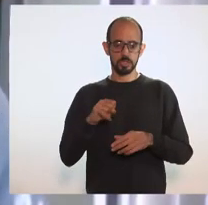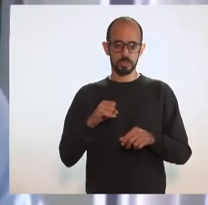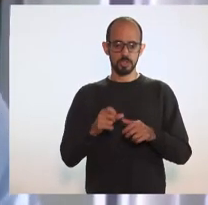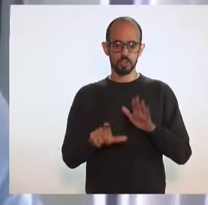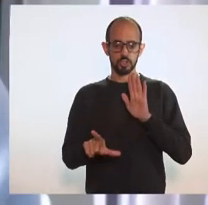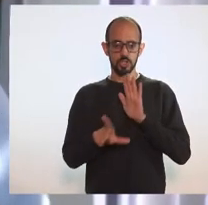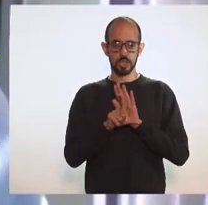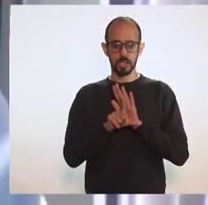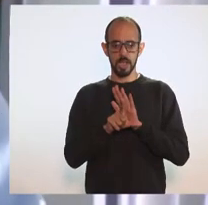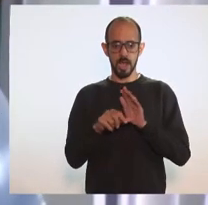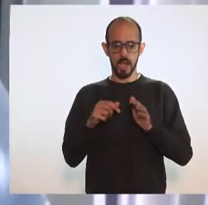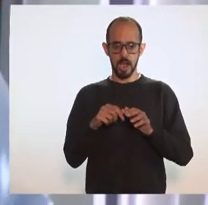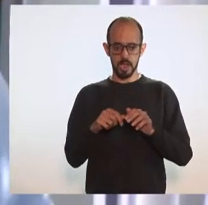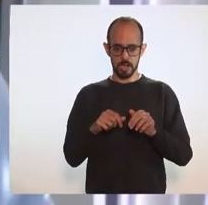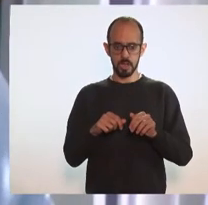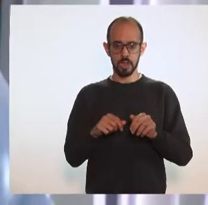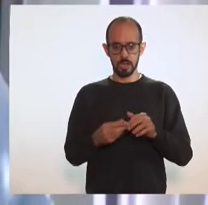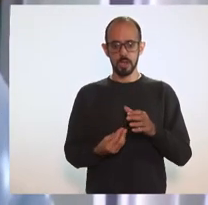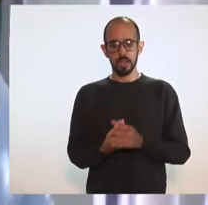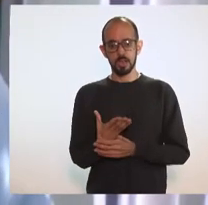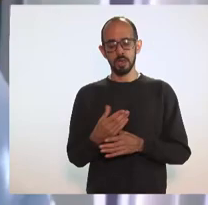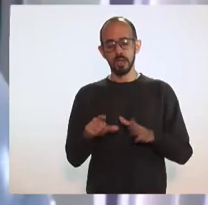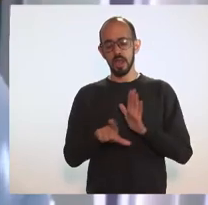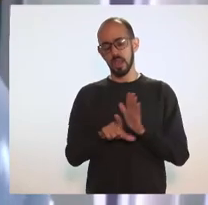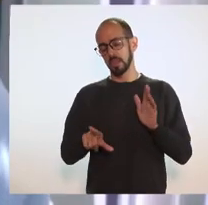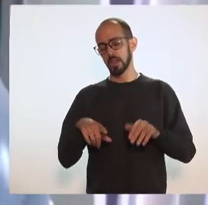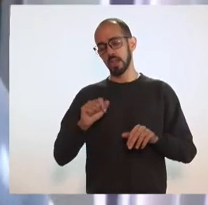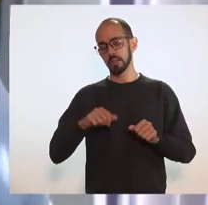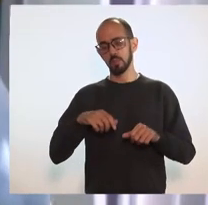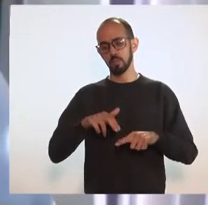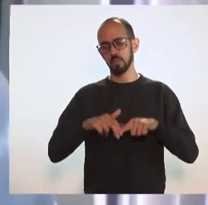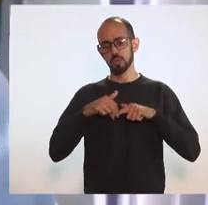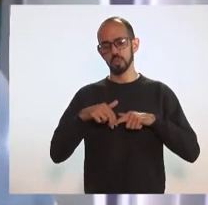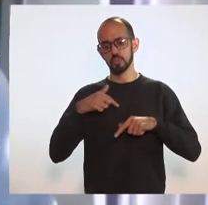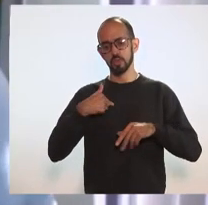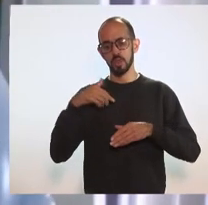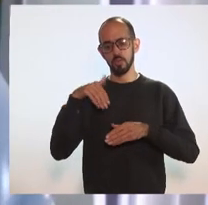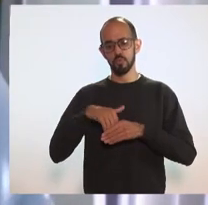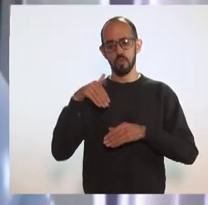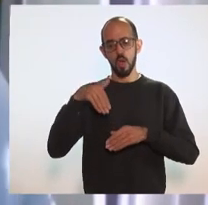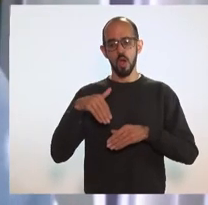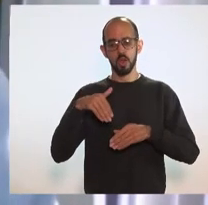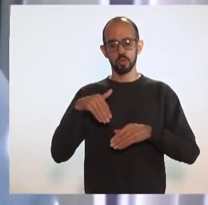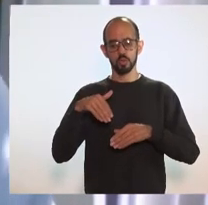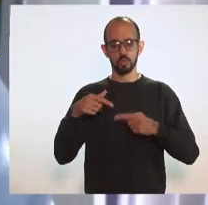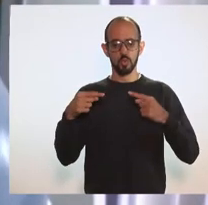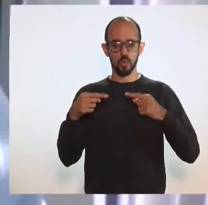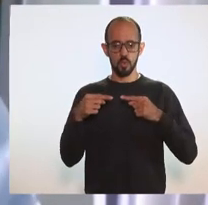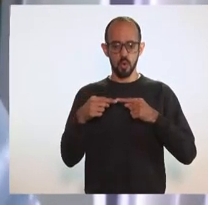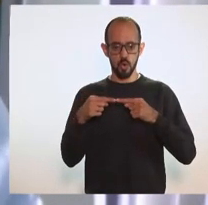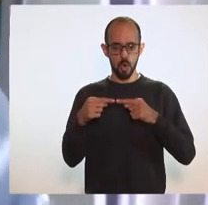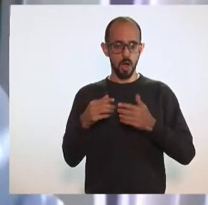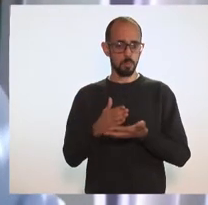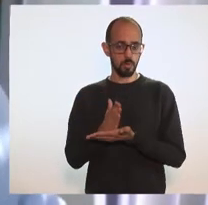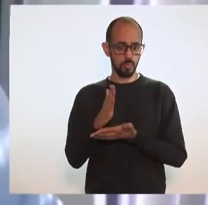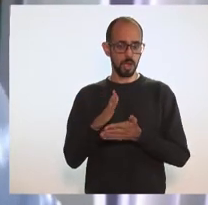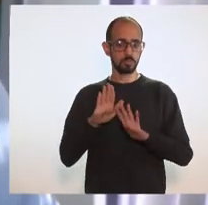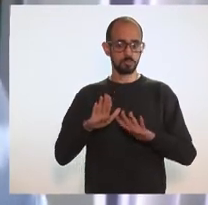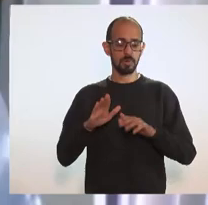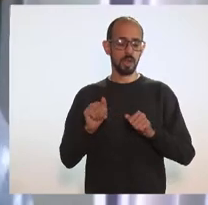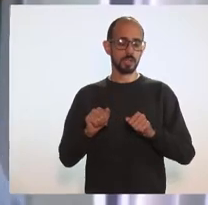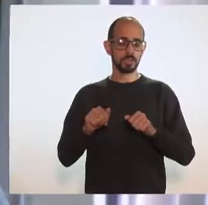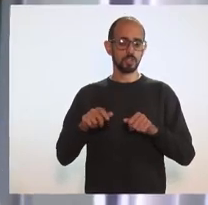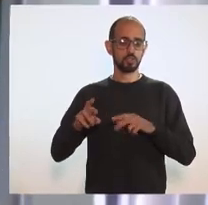então Eu voto Eu voto no mérito favorável mas nos termos do bloco de